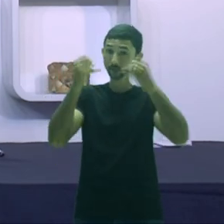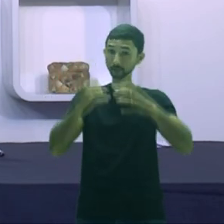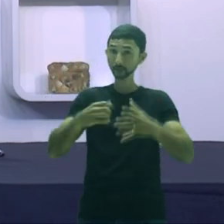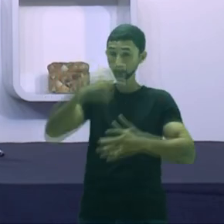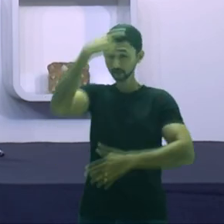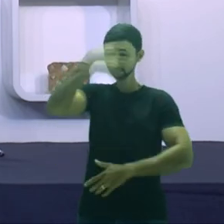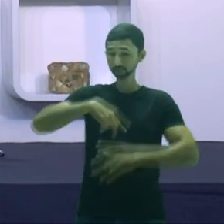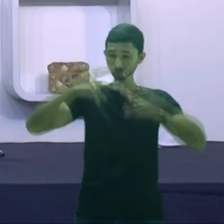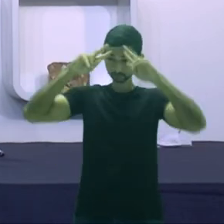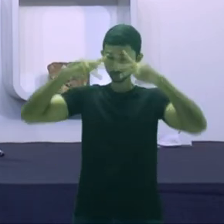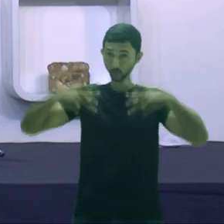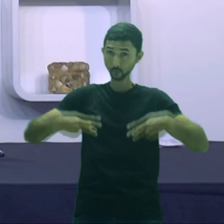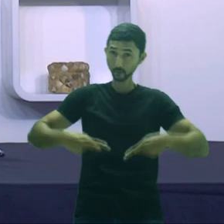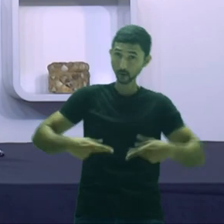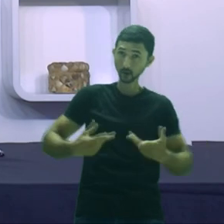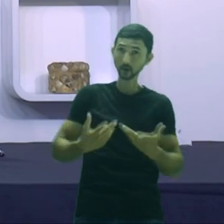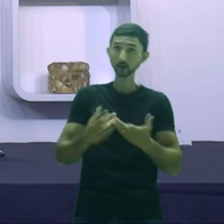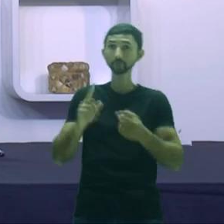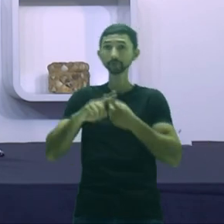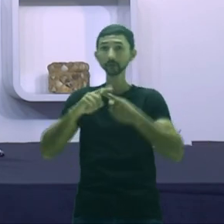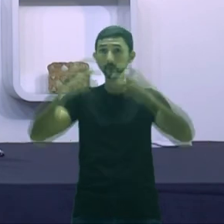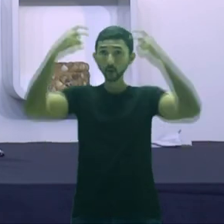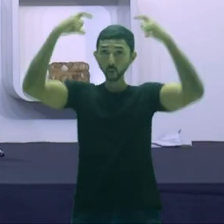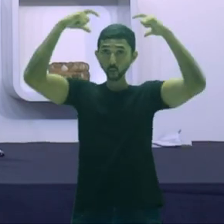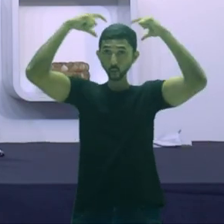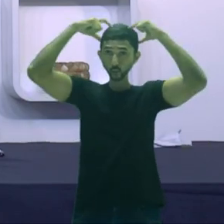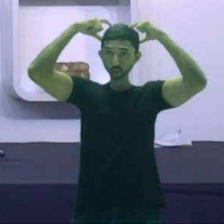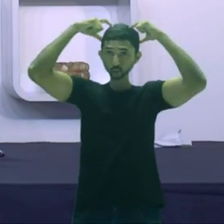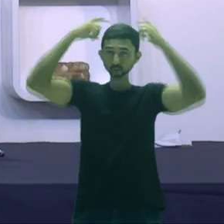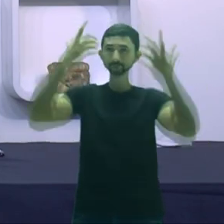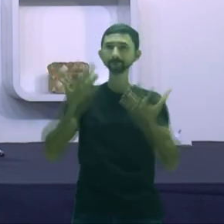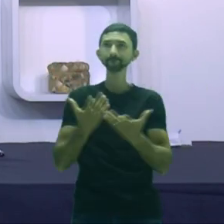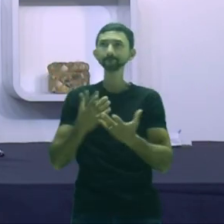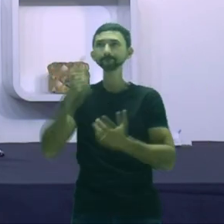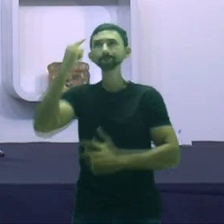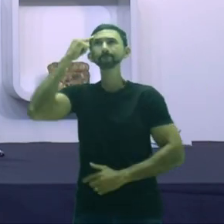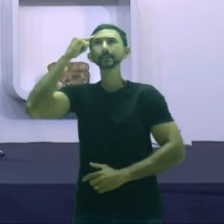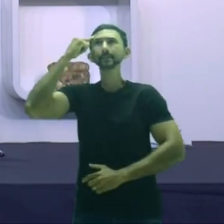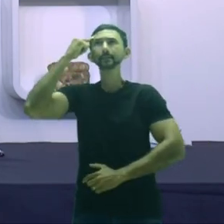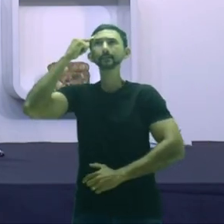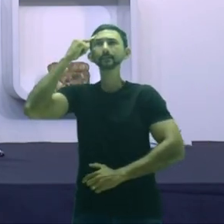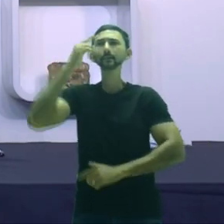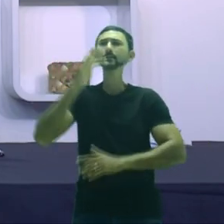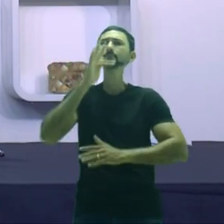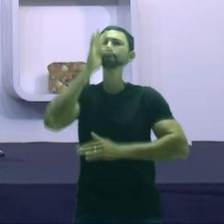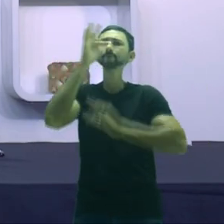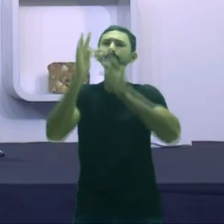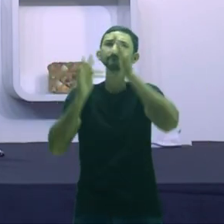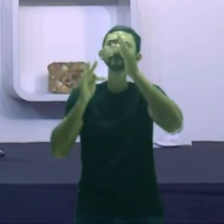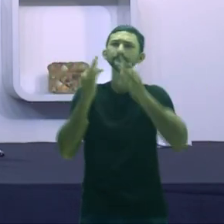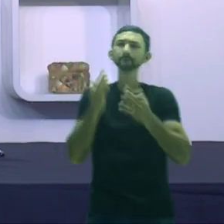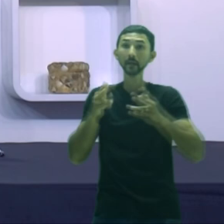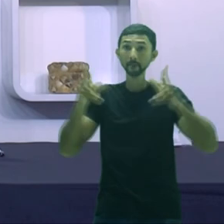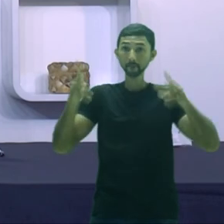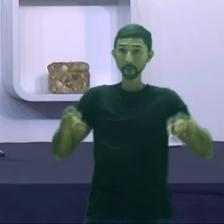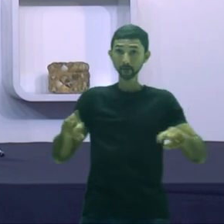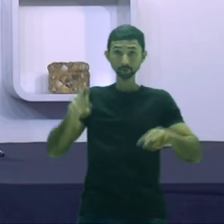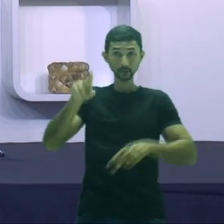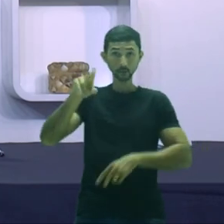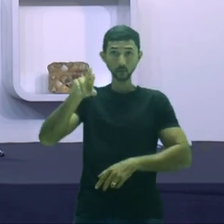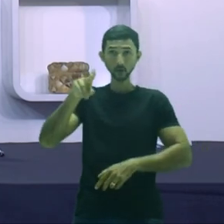Coloquei para vocês um urso. Né? Mas vamos imaginar plantas. Tá? Plantas da mesma